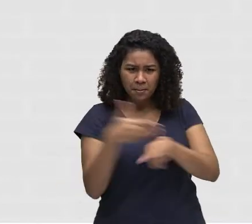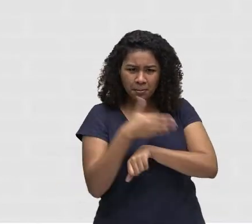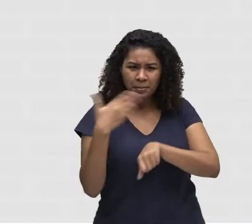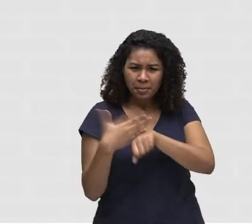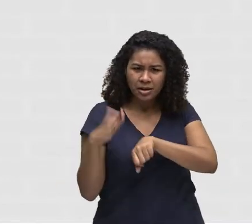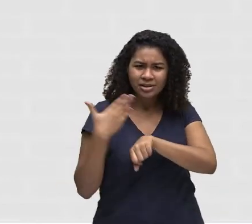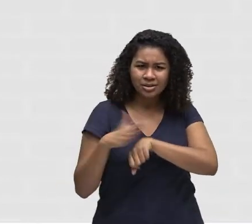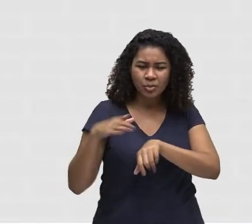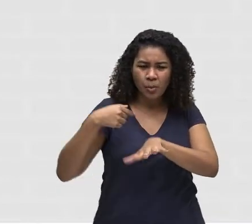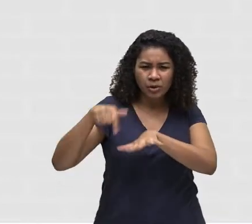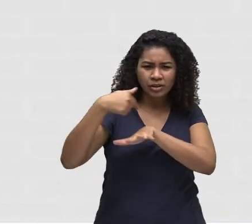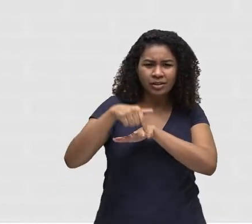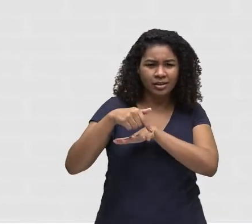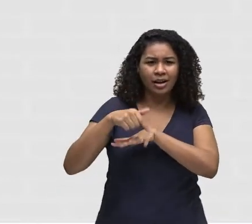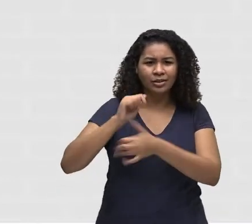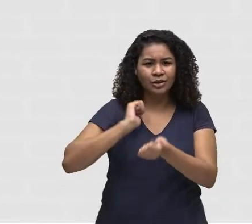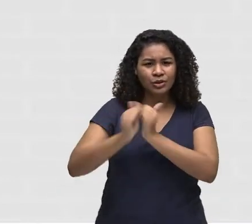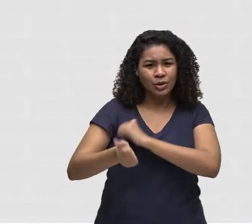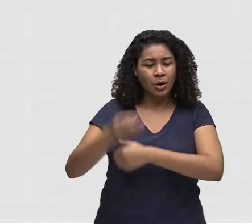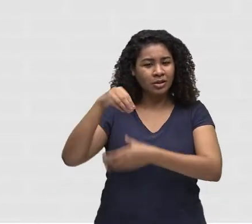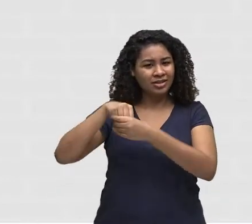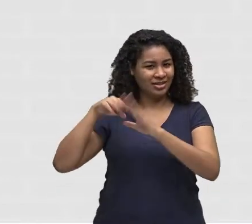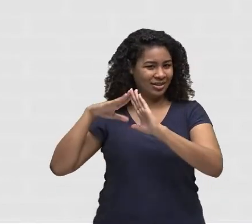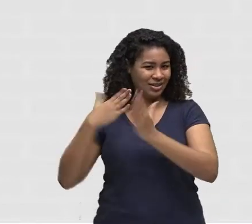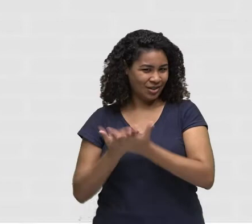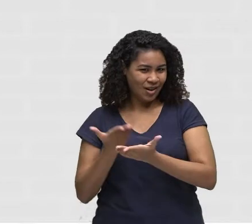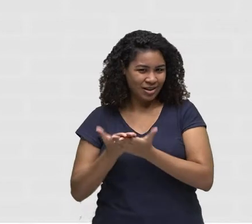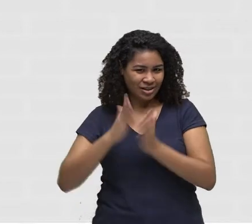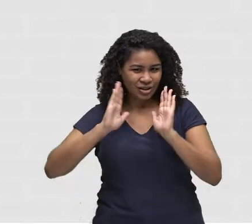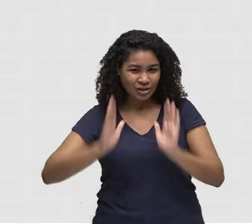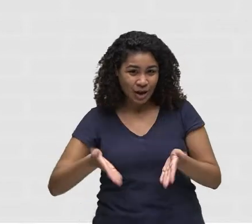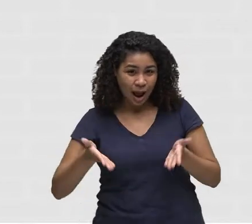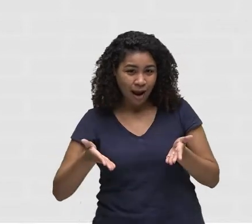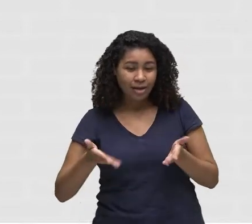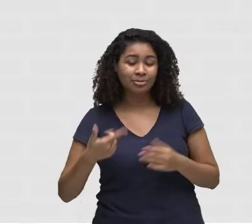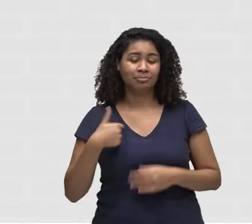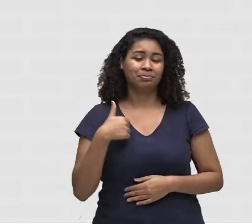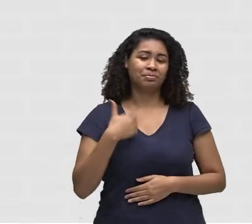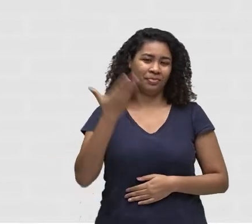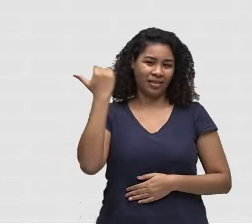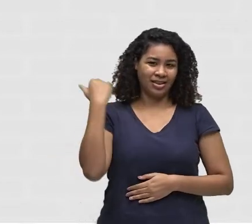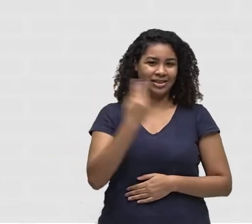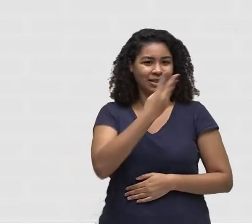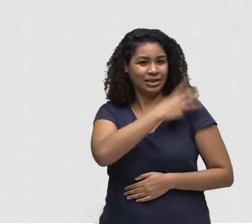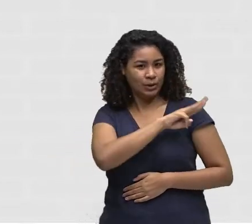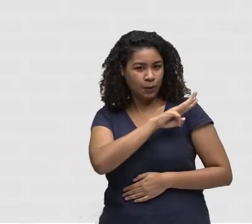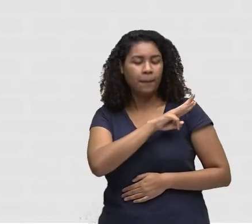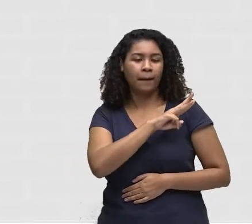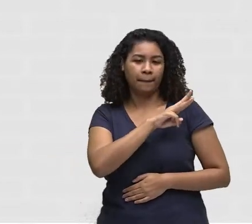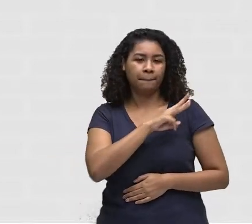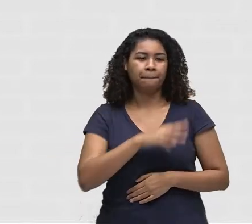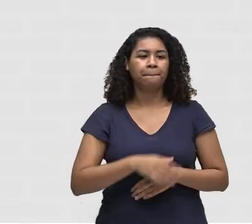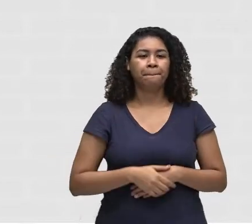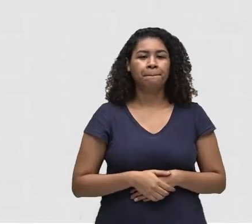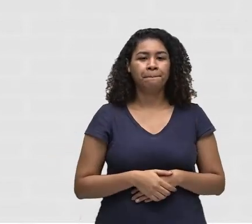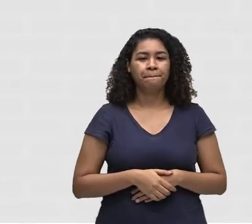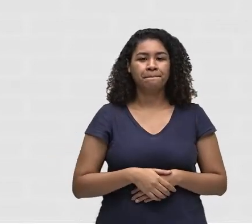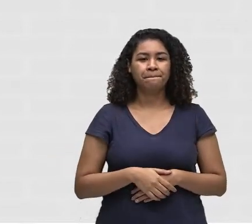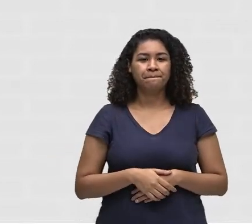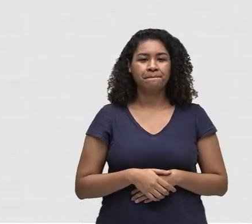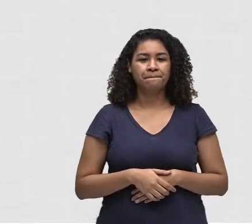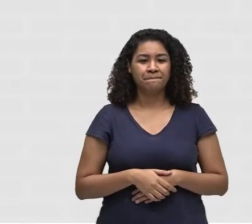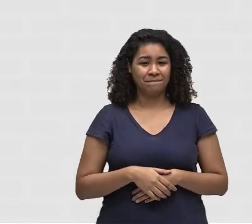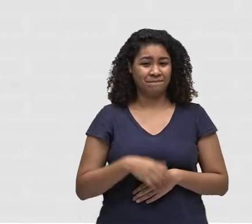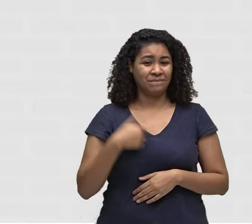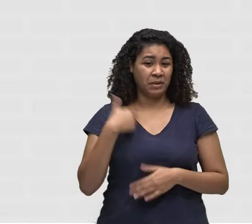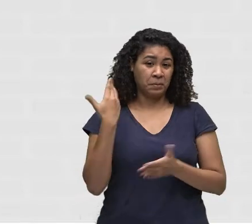modalidade desses jogos escolares? Eu joguei, nessa época eu joguei handebol, na época do ensino médio. Inclusive a gente pegou um couro de Coari,